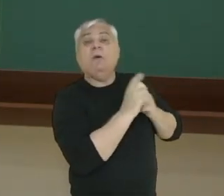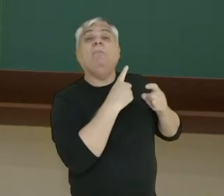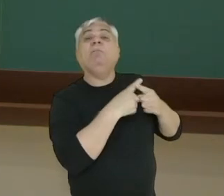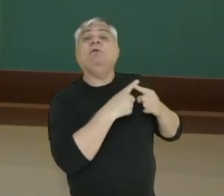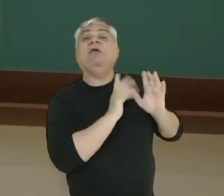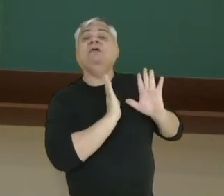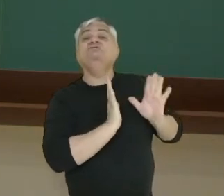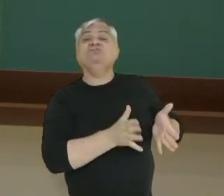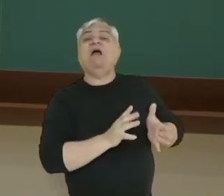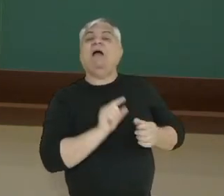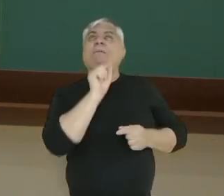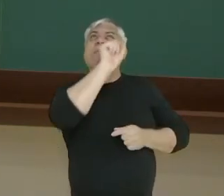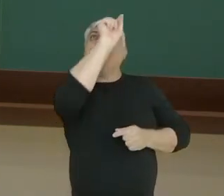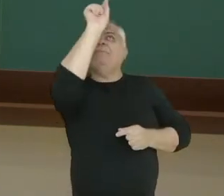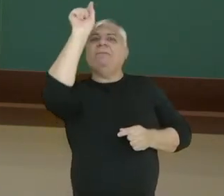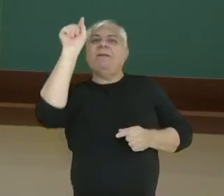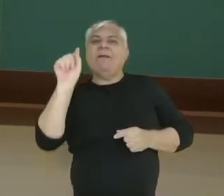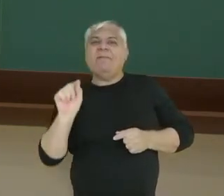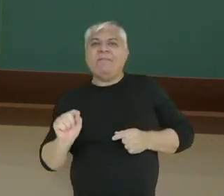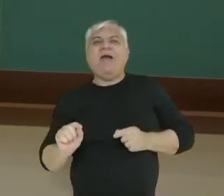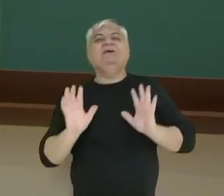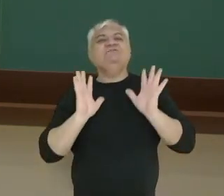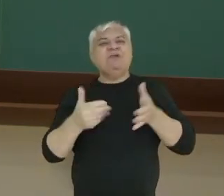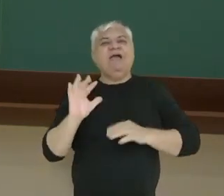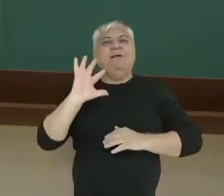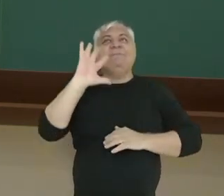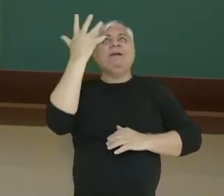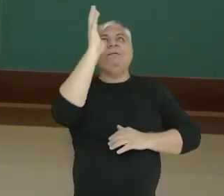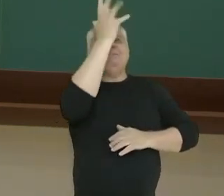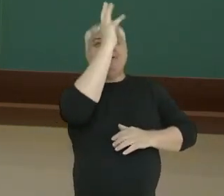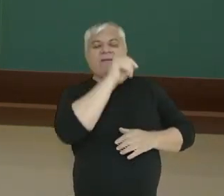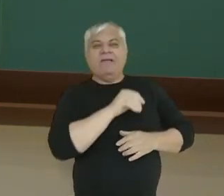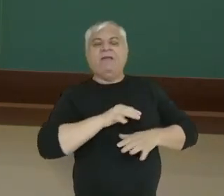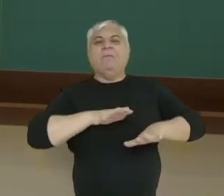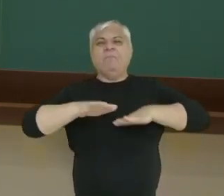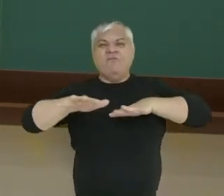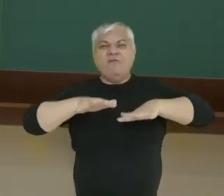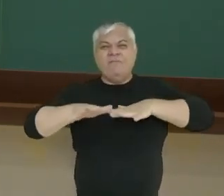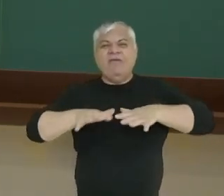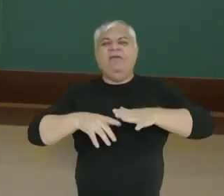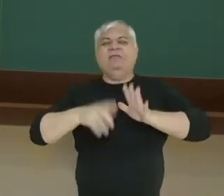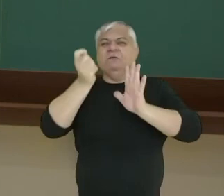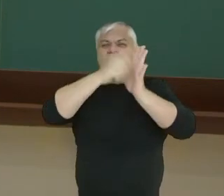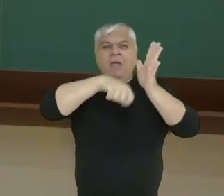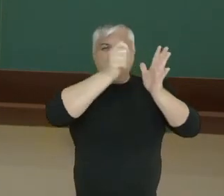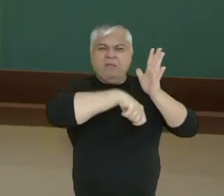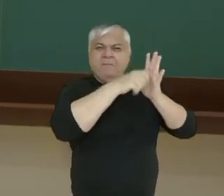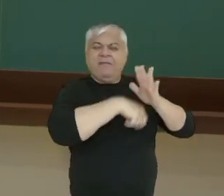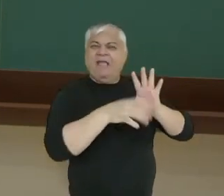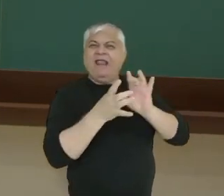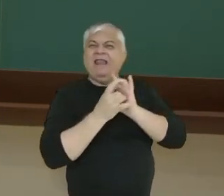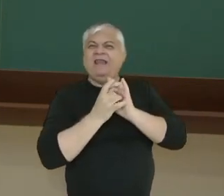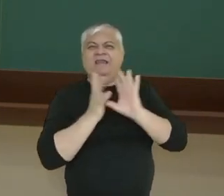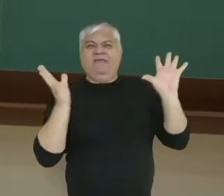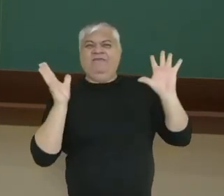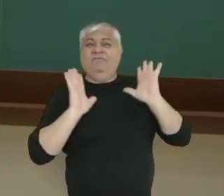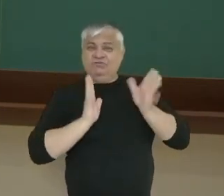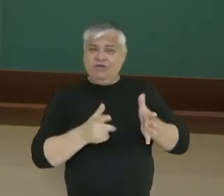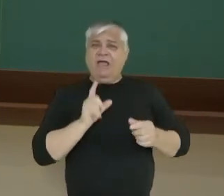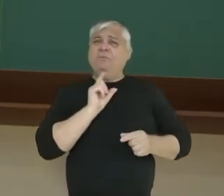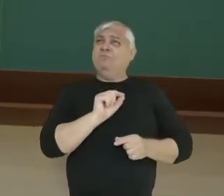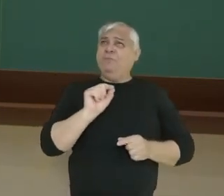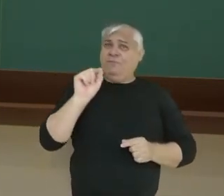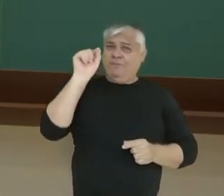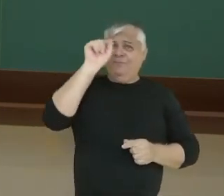estava rolando no Brasil todo. Existiam movimentos abolicionistas acontecendo em vários locais